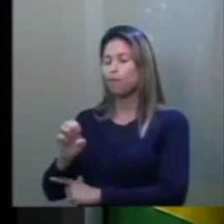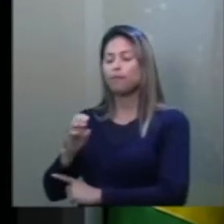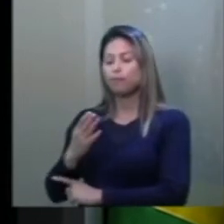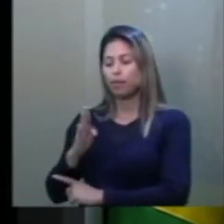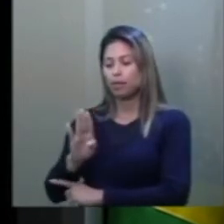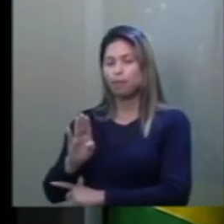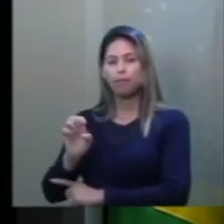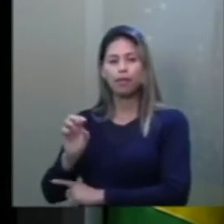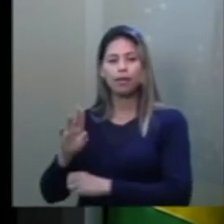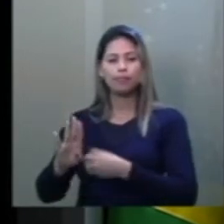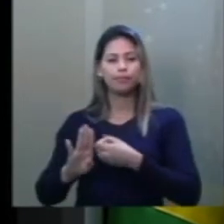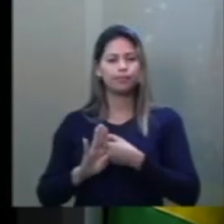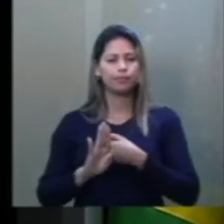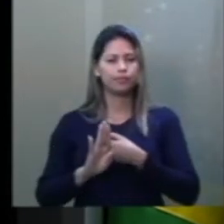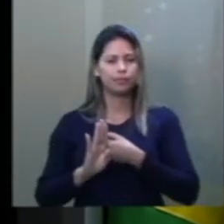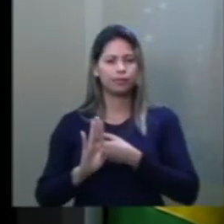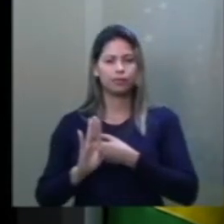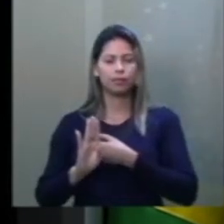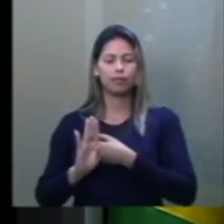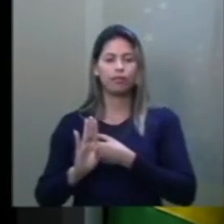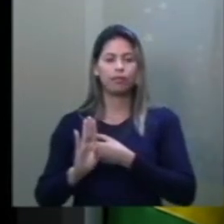e